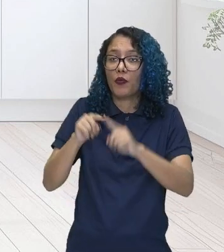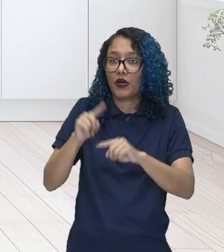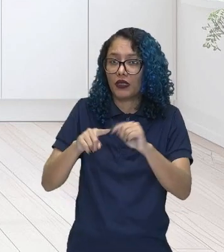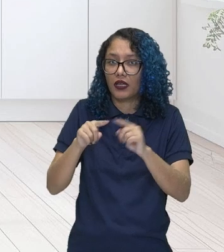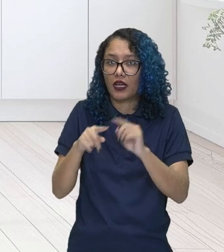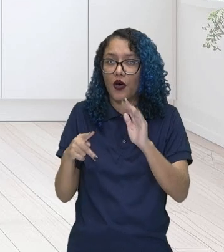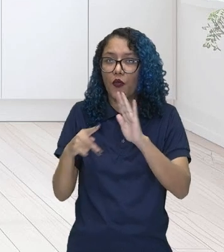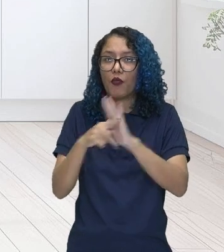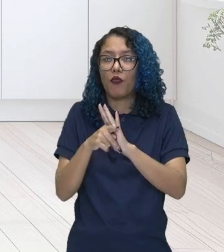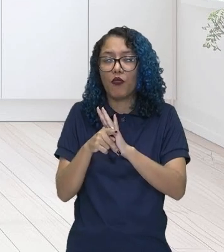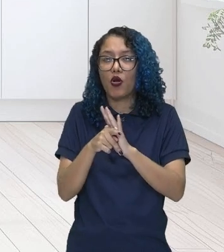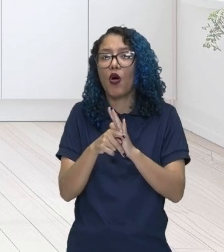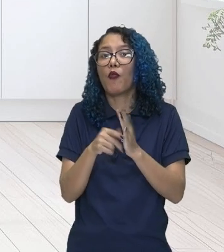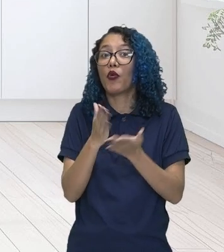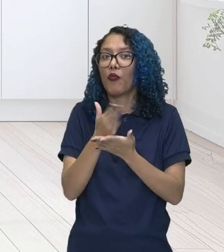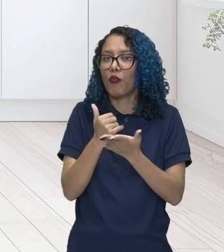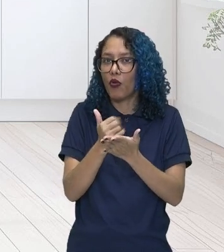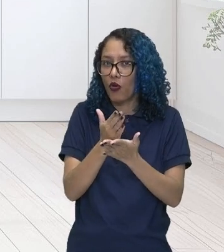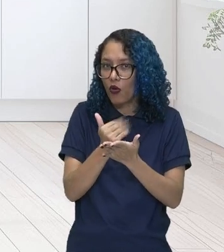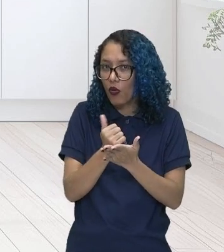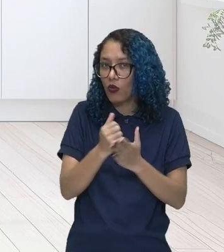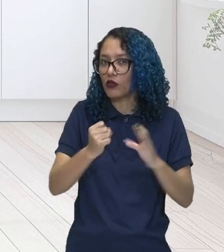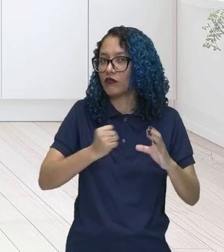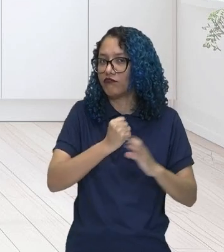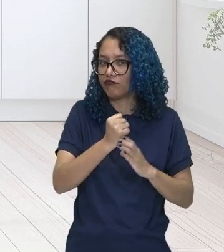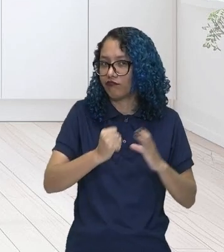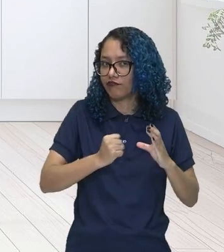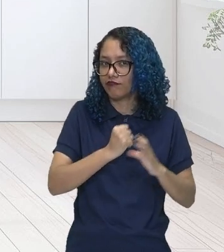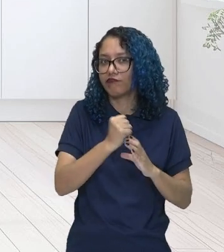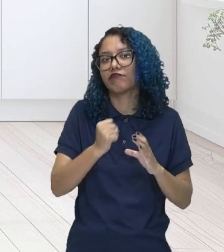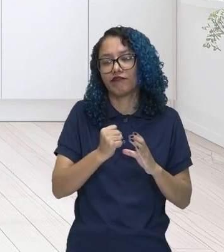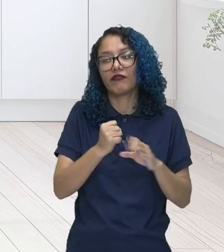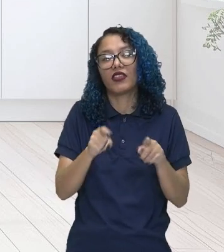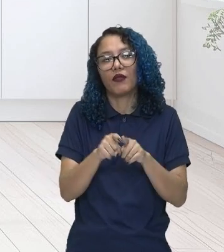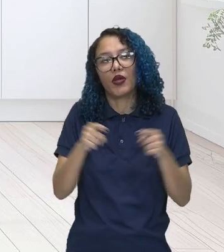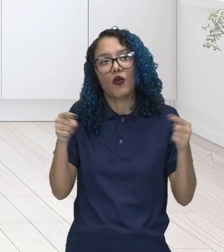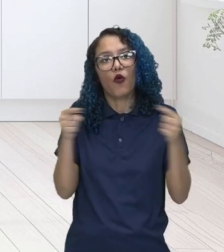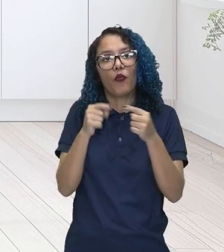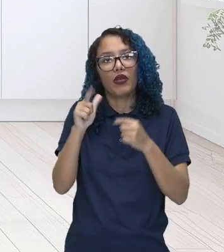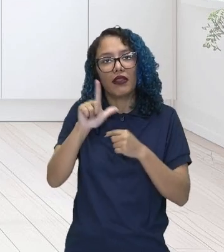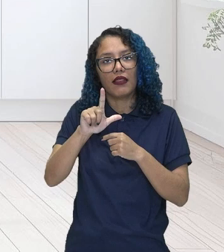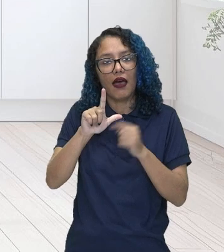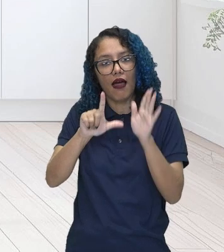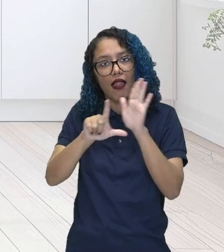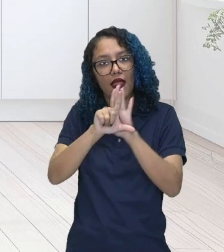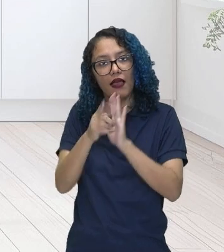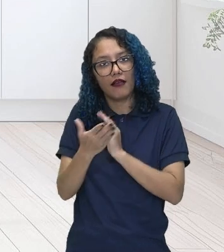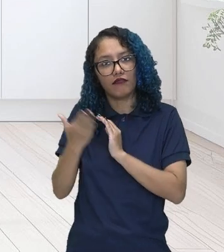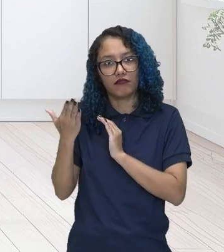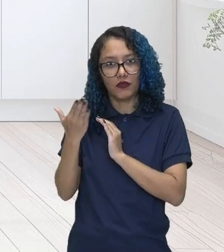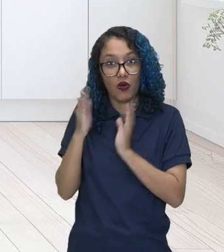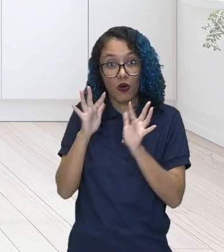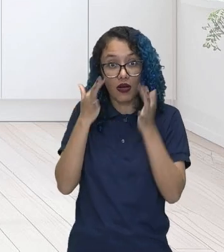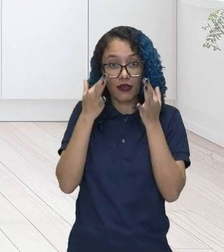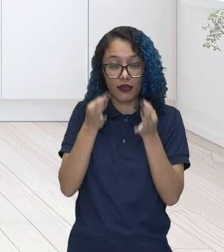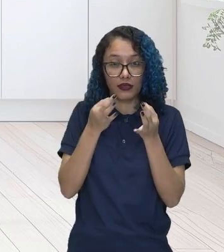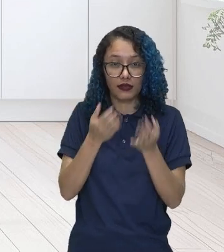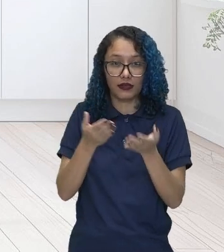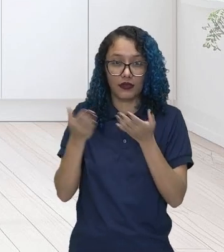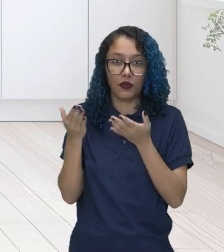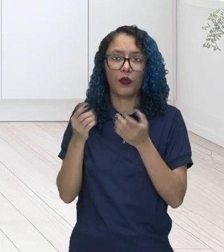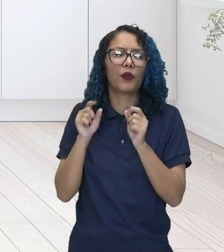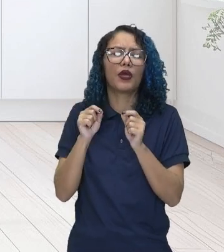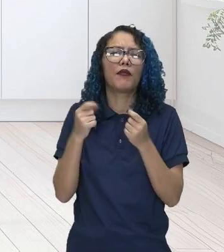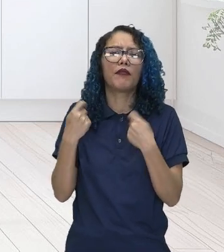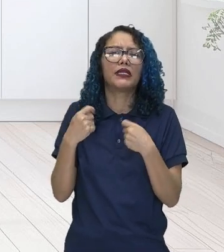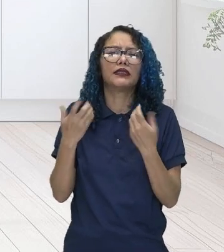para preparar esse bolo, que envolve essa lei aí. Vamos lá? Observe aí comigo, né? Nós temos a